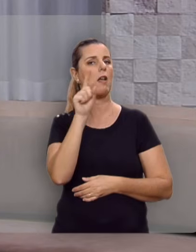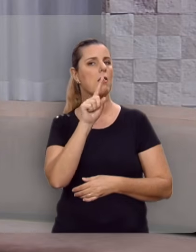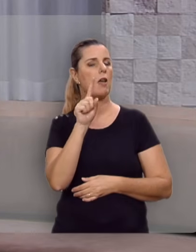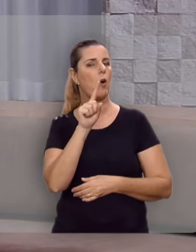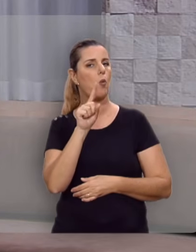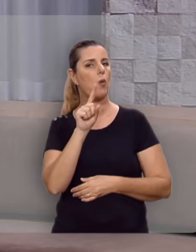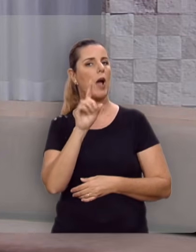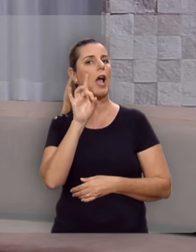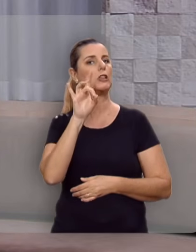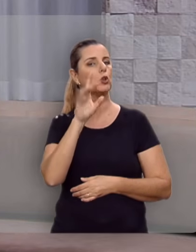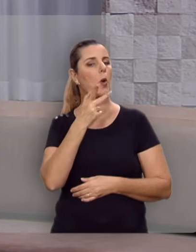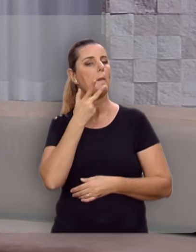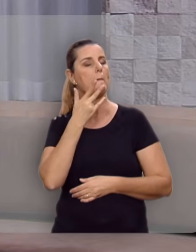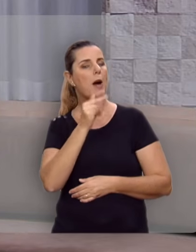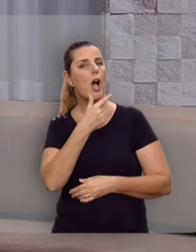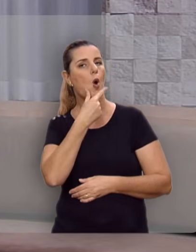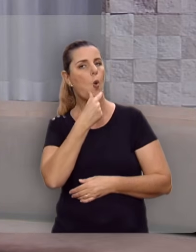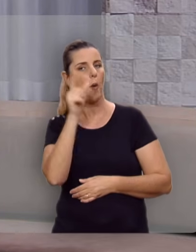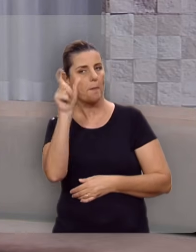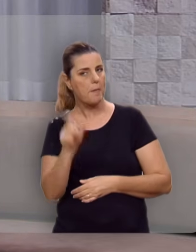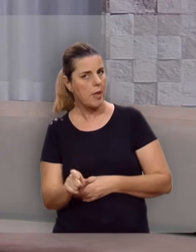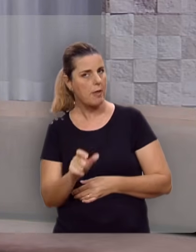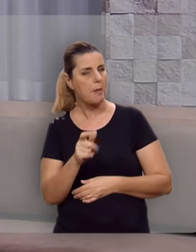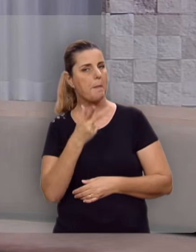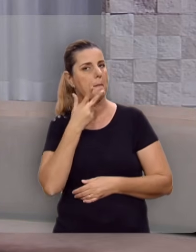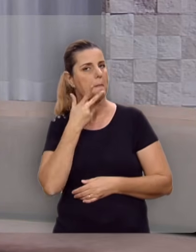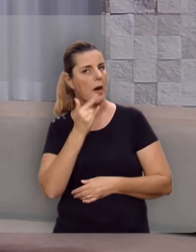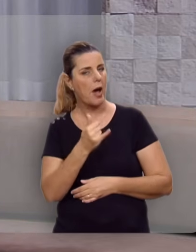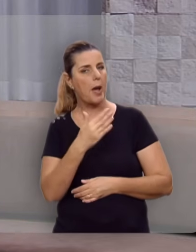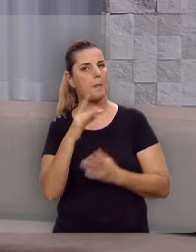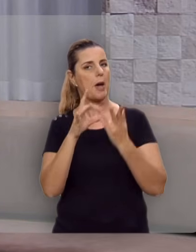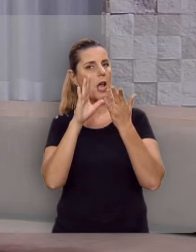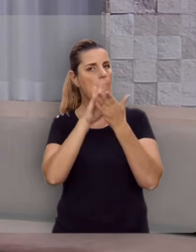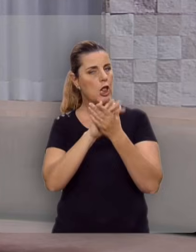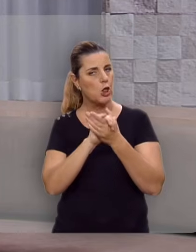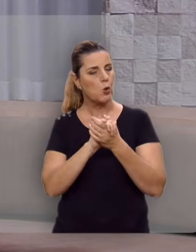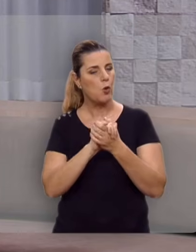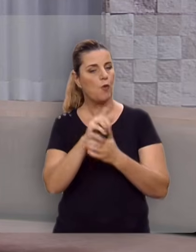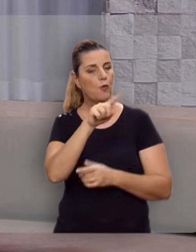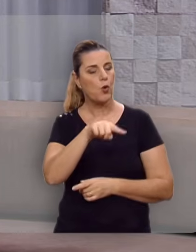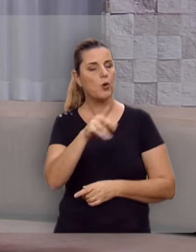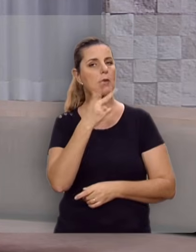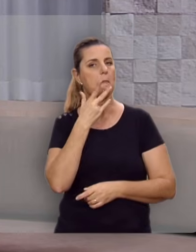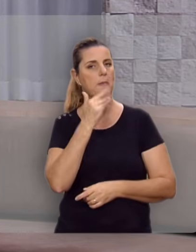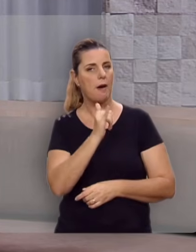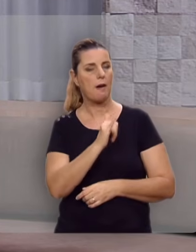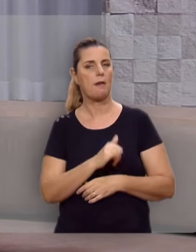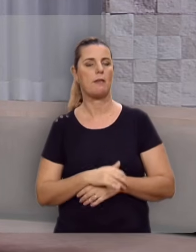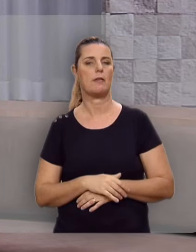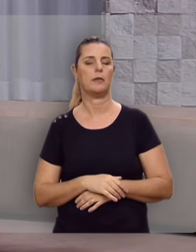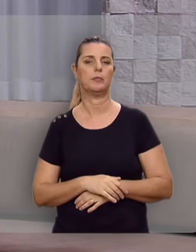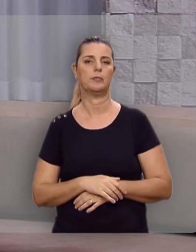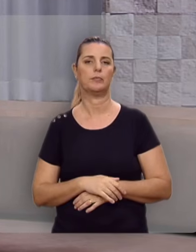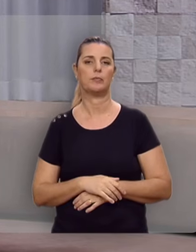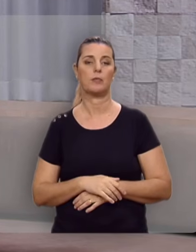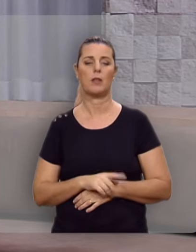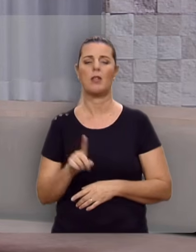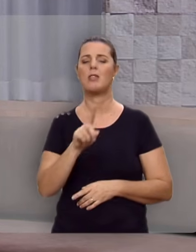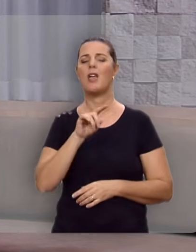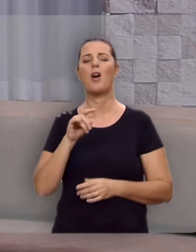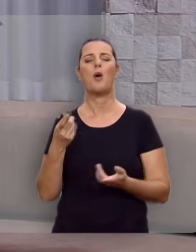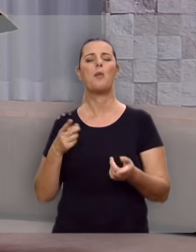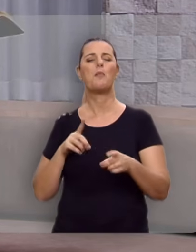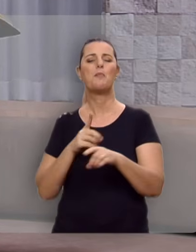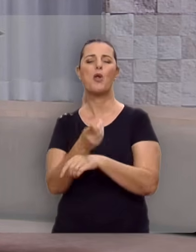na língua grega, pais, homens, pais, maridos, e vós pais,